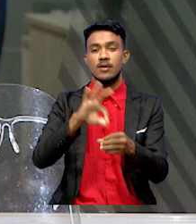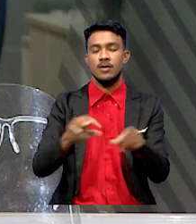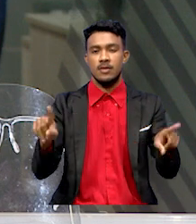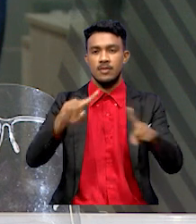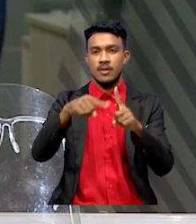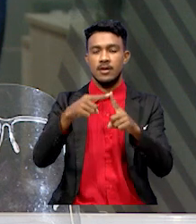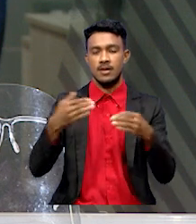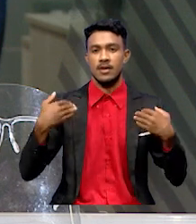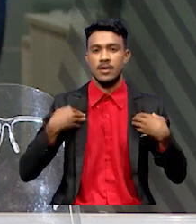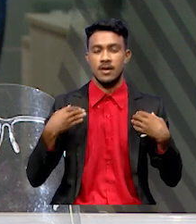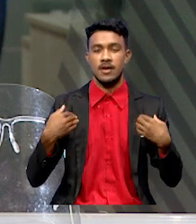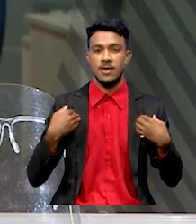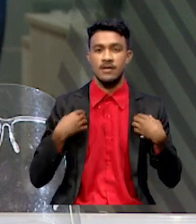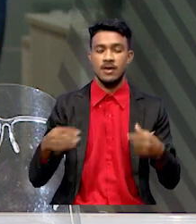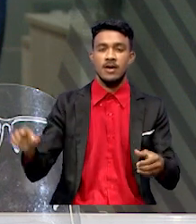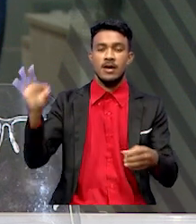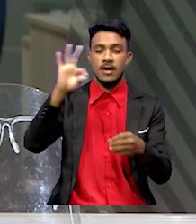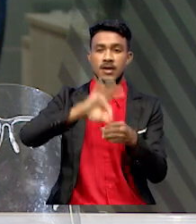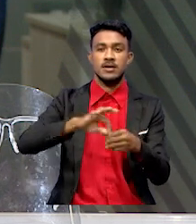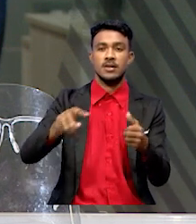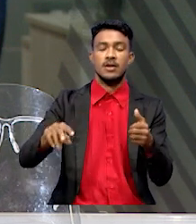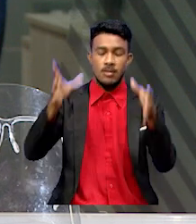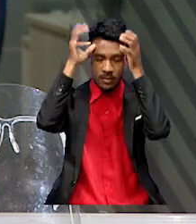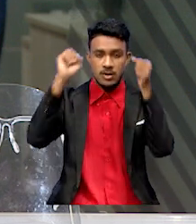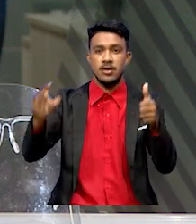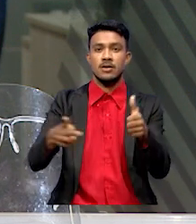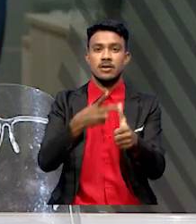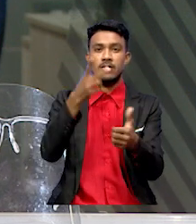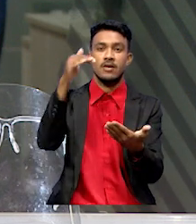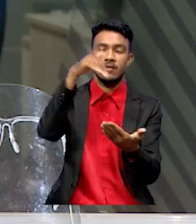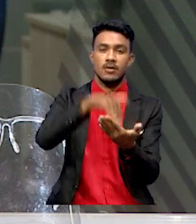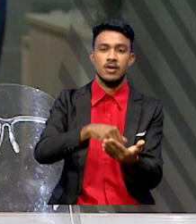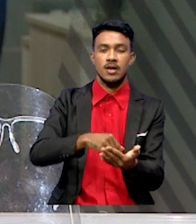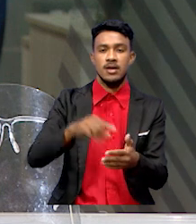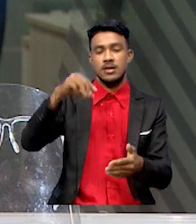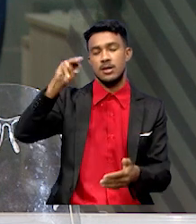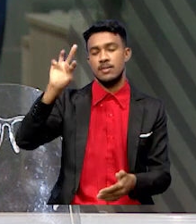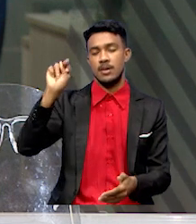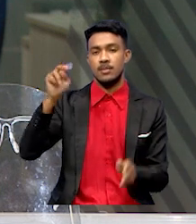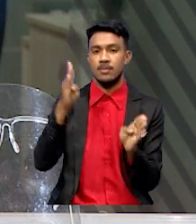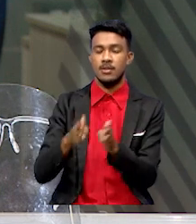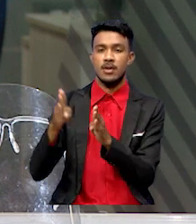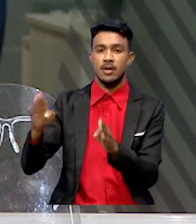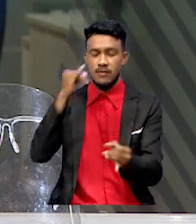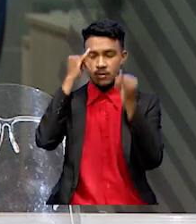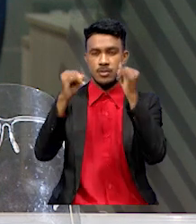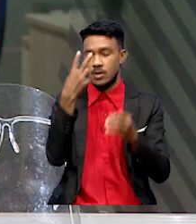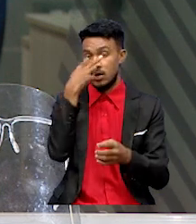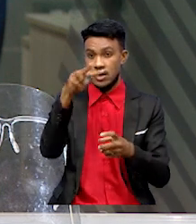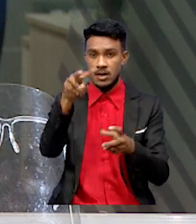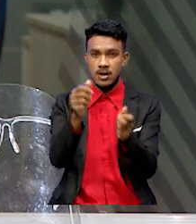banhira acontece e a eleição presidencial segunda volta. Gemen prepara na pacote informação índia, tu irmã te acompanha a